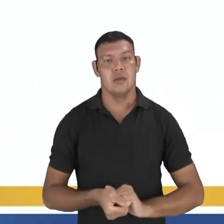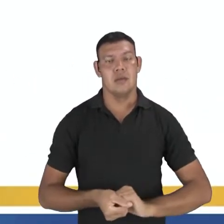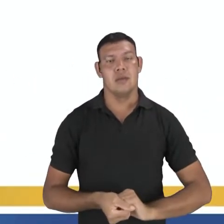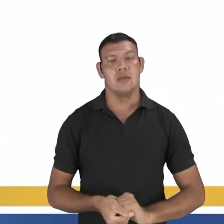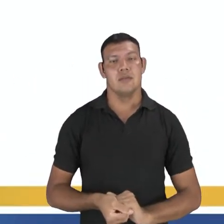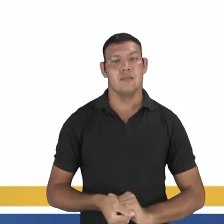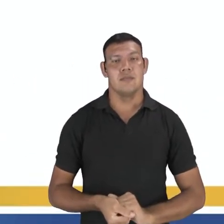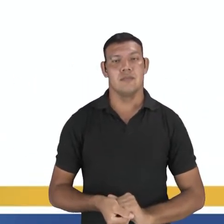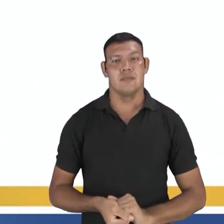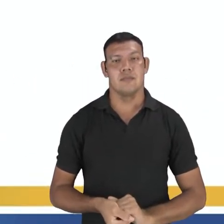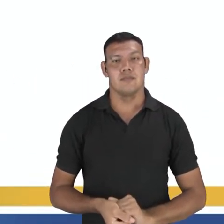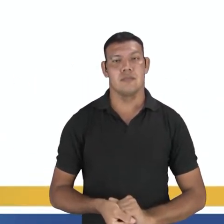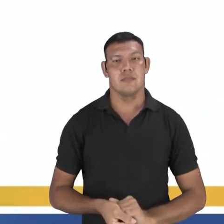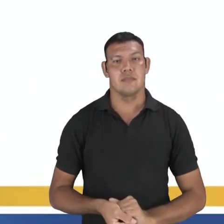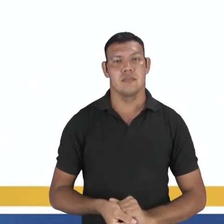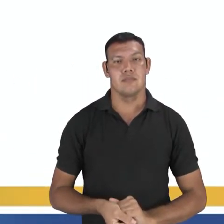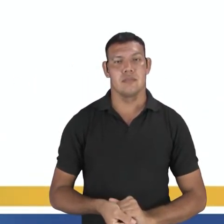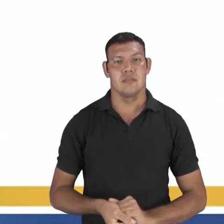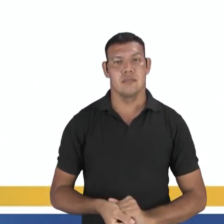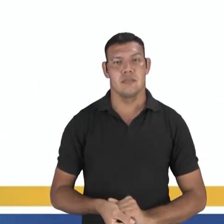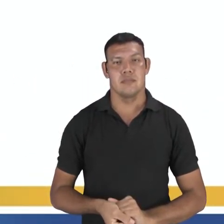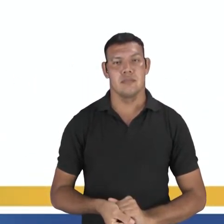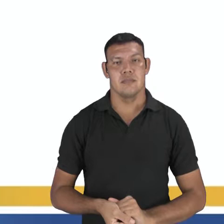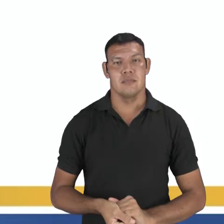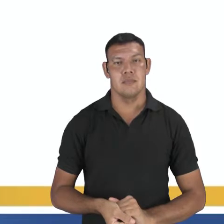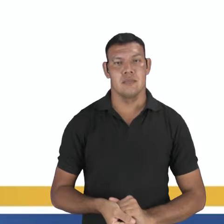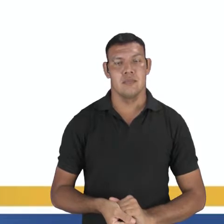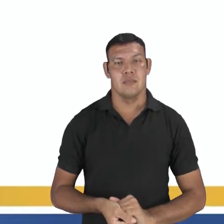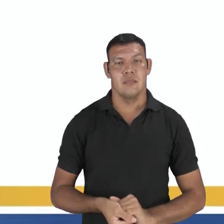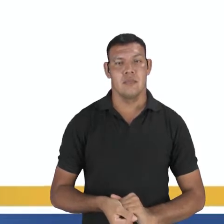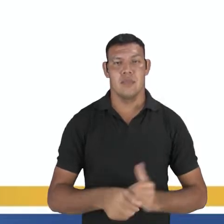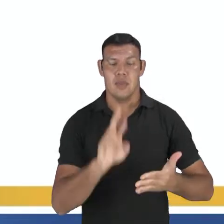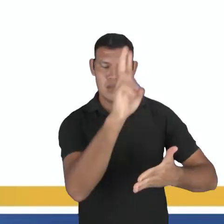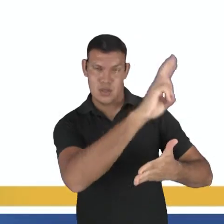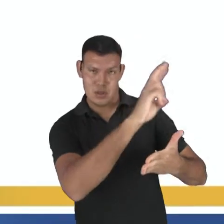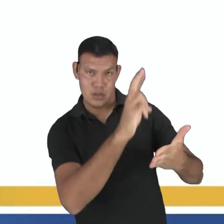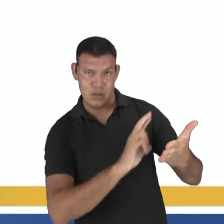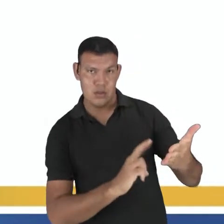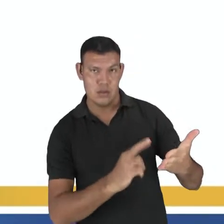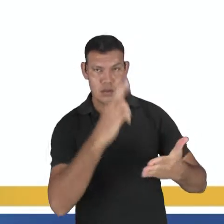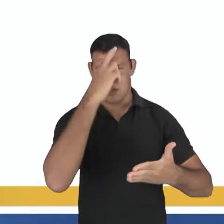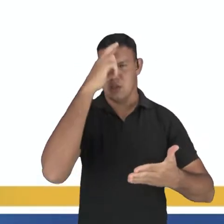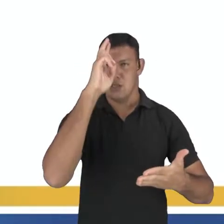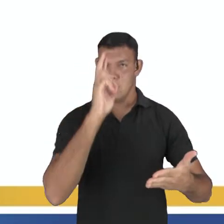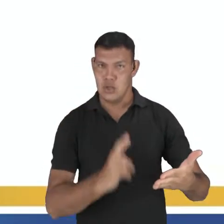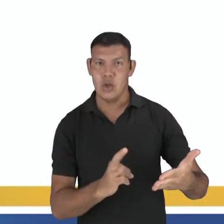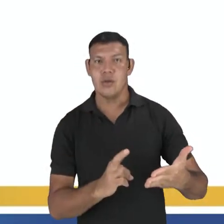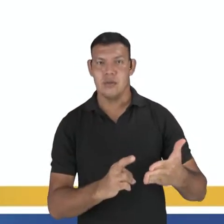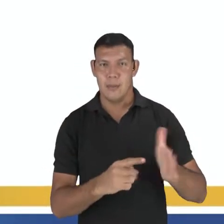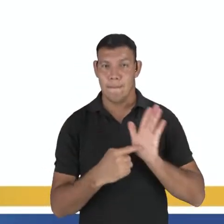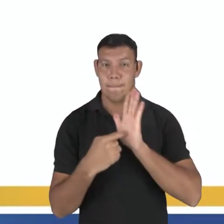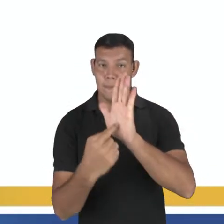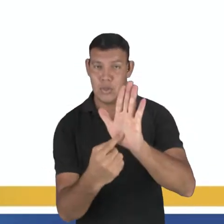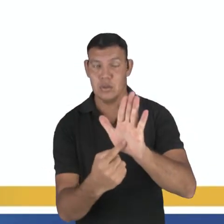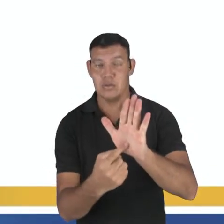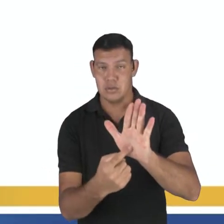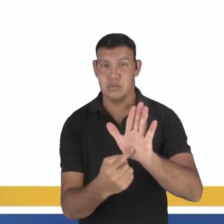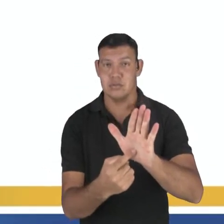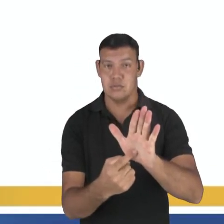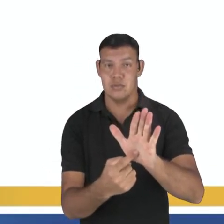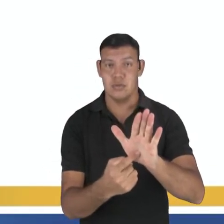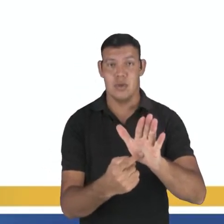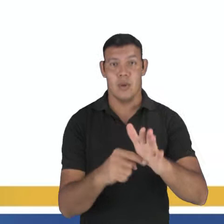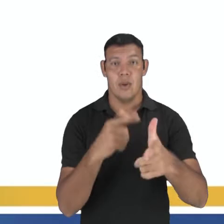ler para vocês aí. Uma delas, o relatório da União Soviética alerta para problemas ambientais no